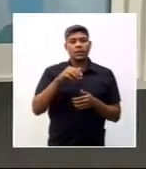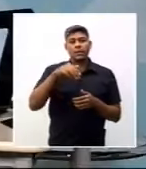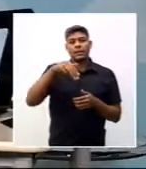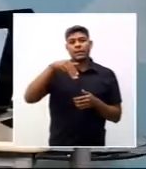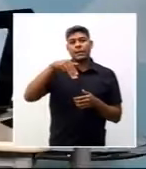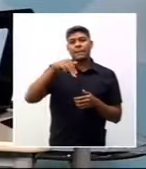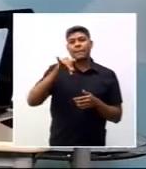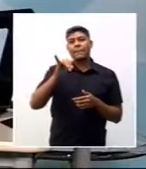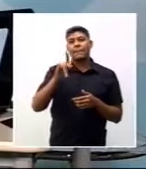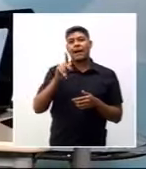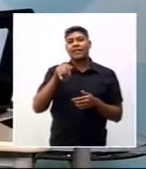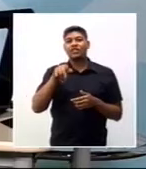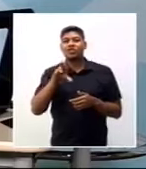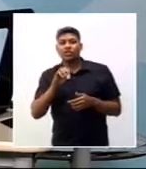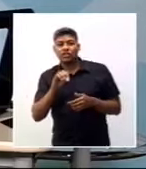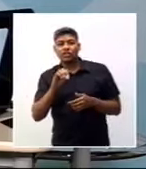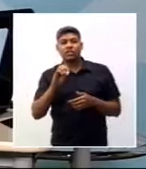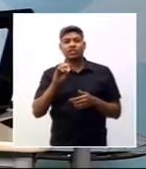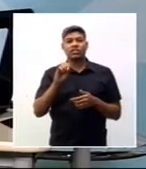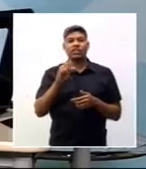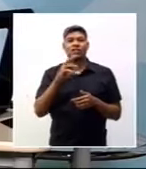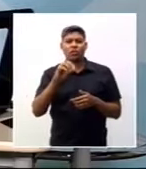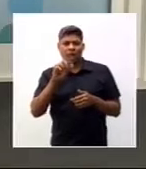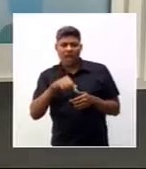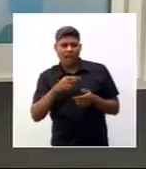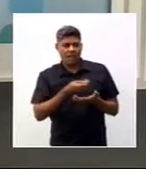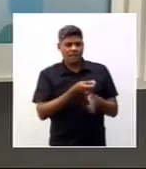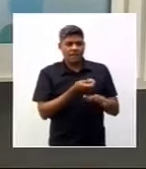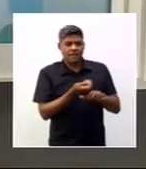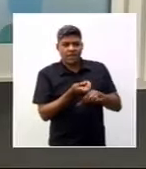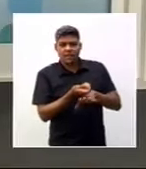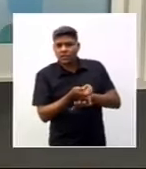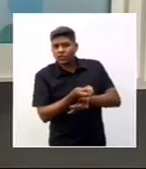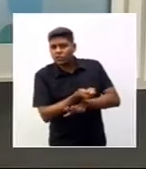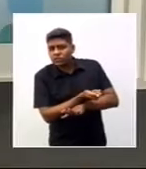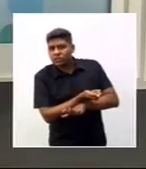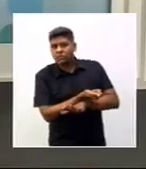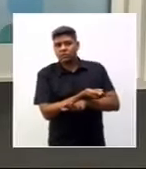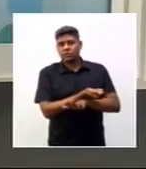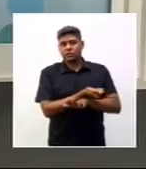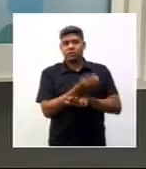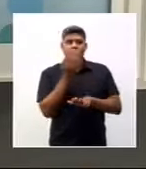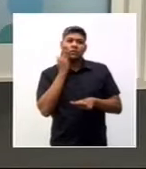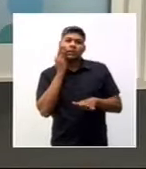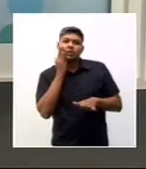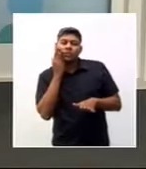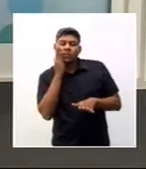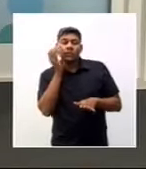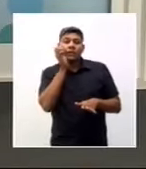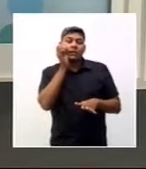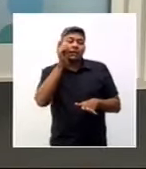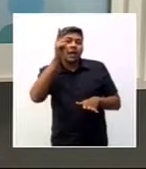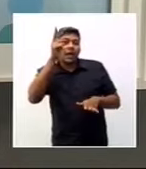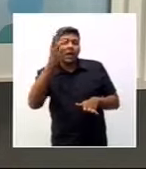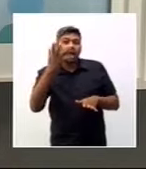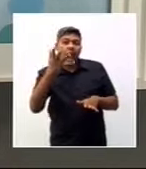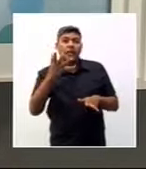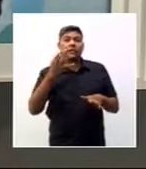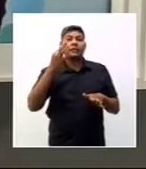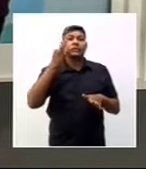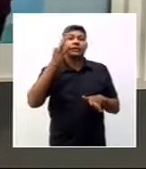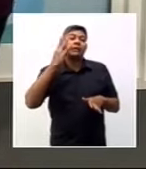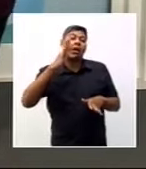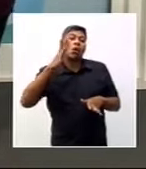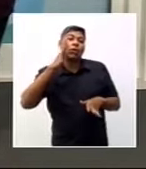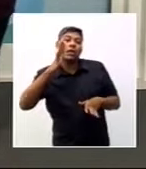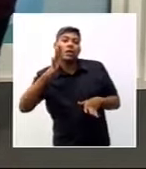jackson pode ser considerado fake news depende de qual a notícia mas a ideia aqui se você tá querendo dizer sobre a